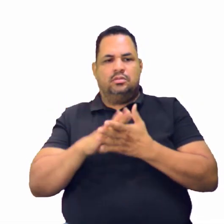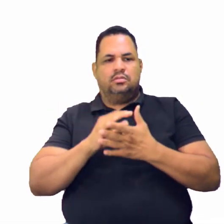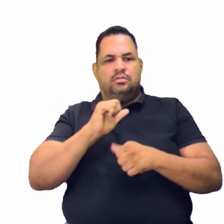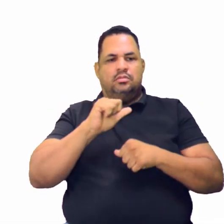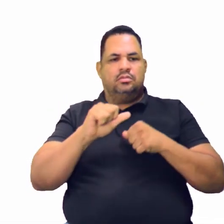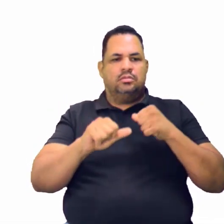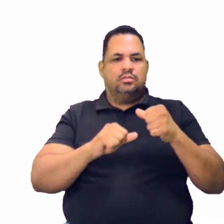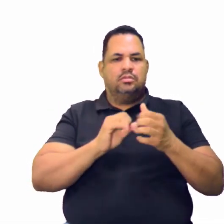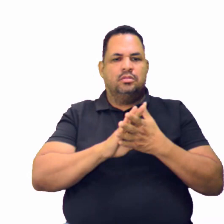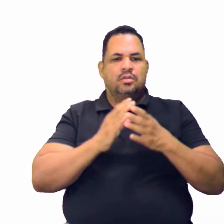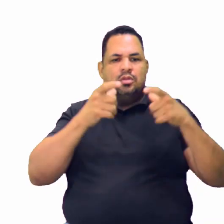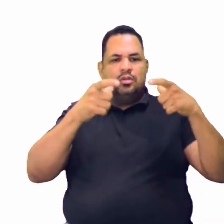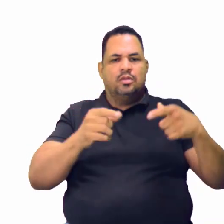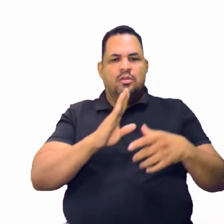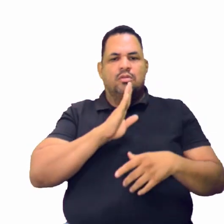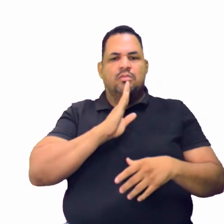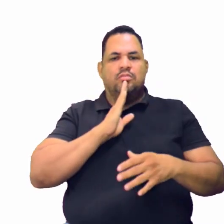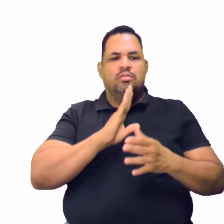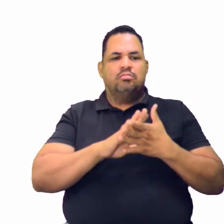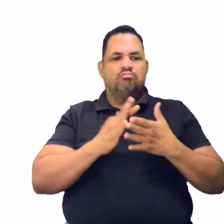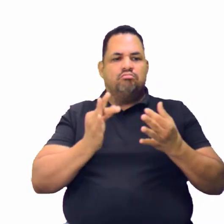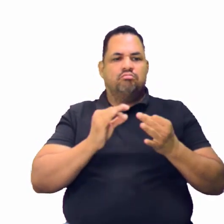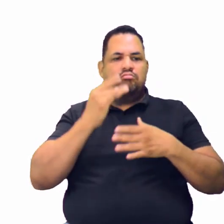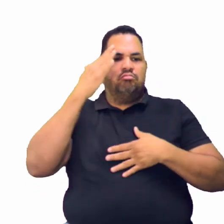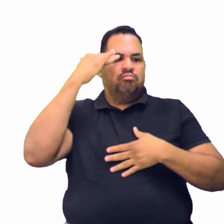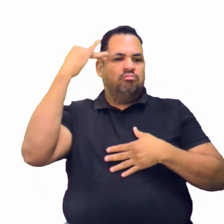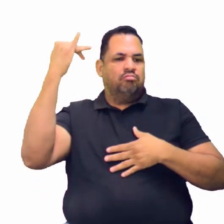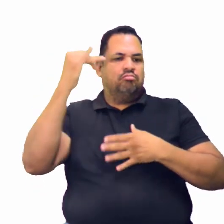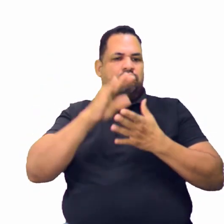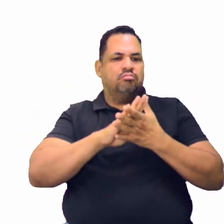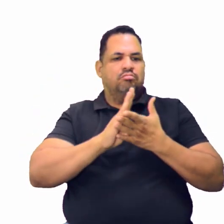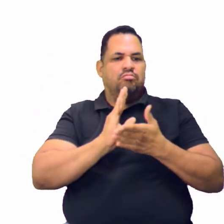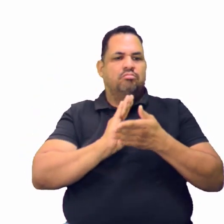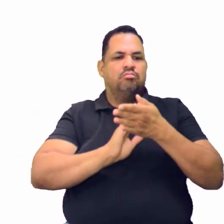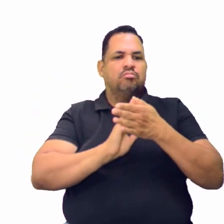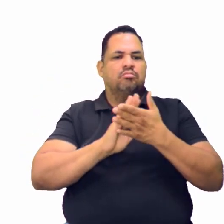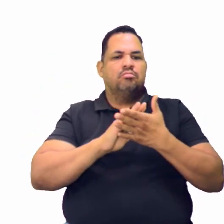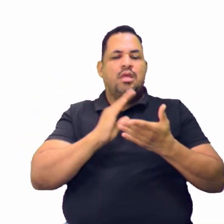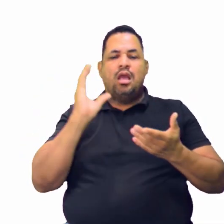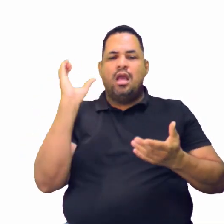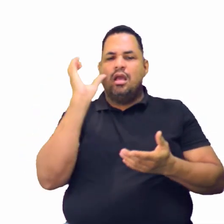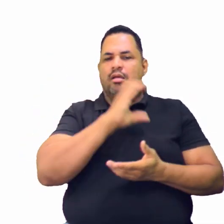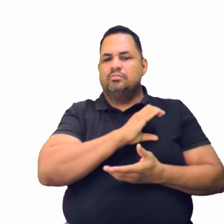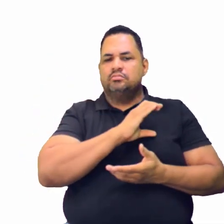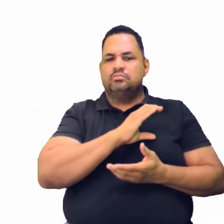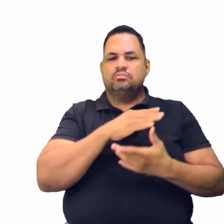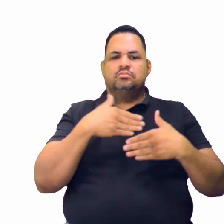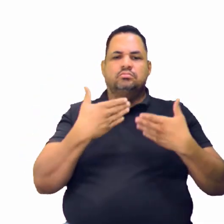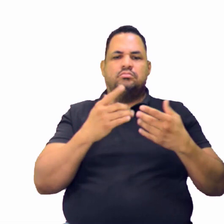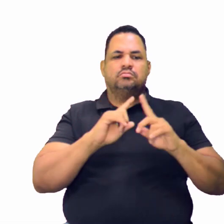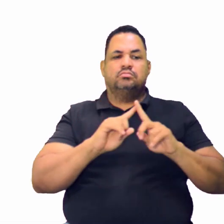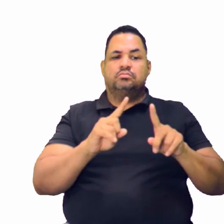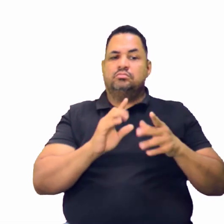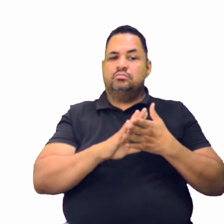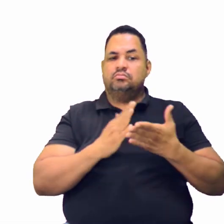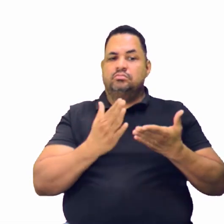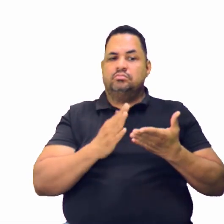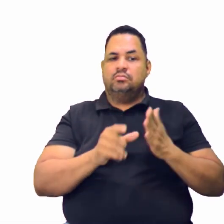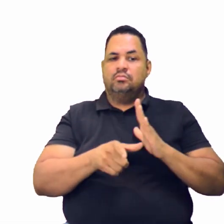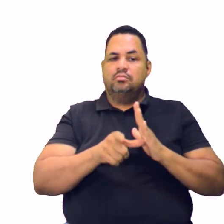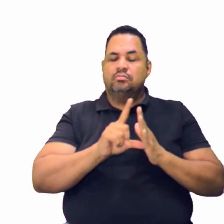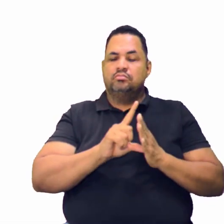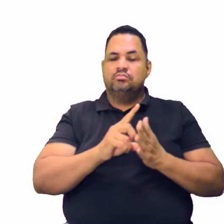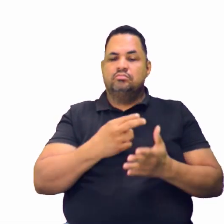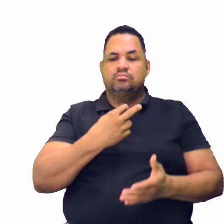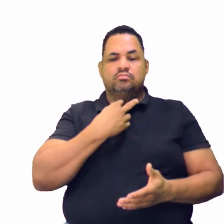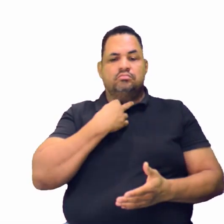essa localidade conhecida e, de certo modo, famosa da noite para o dia. Bem, mas não convém antecipar